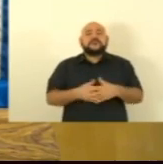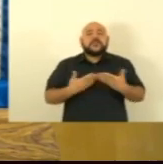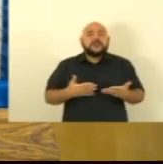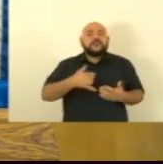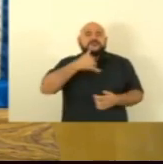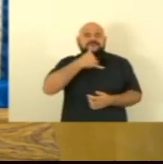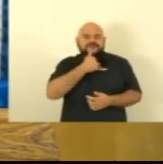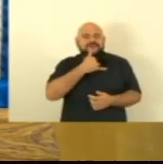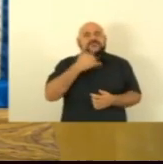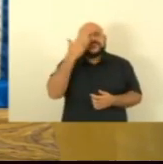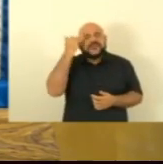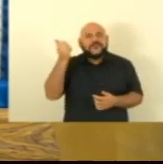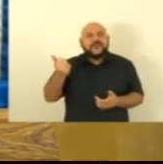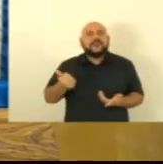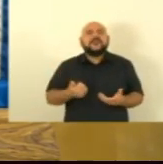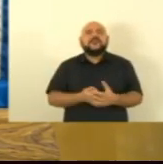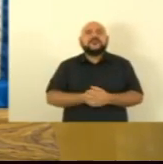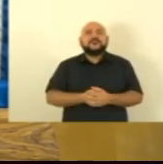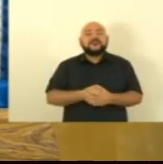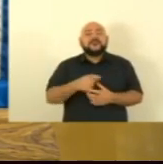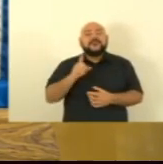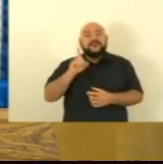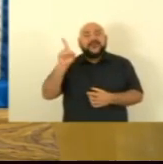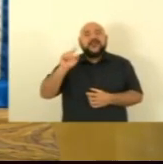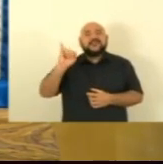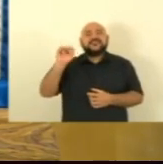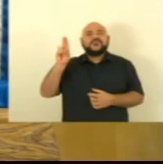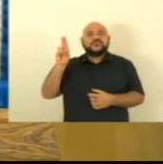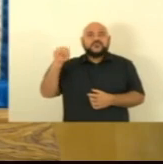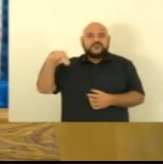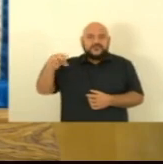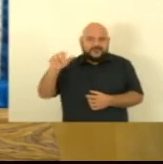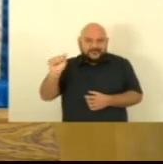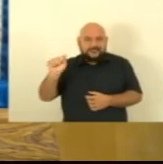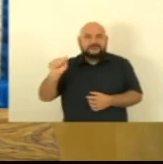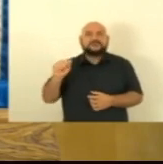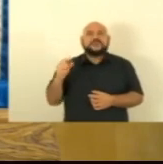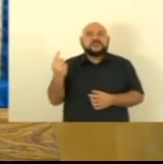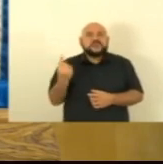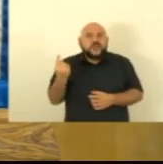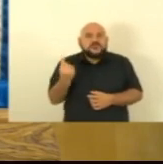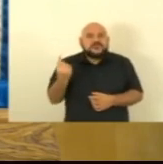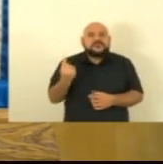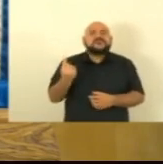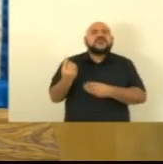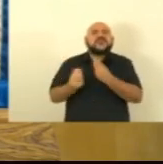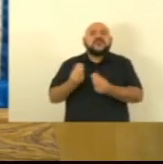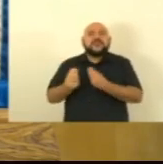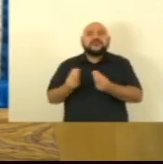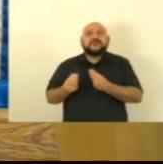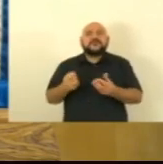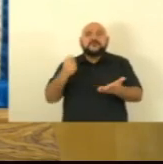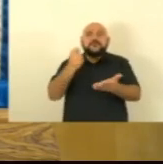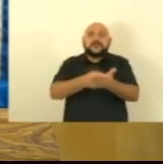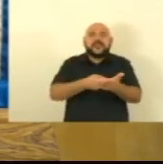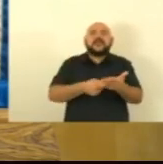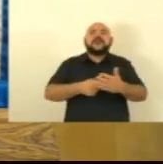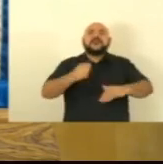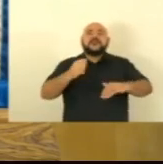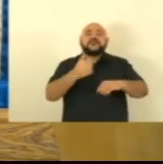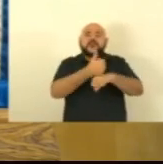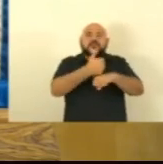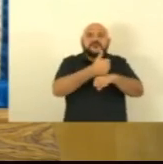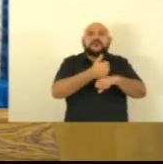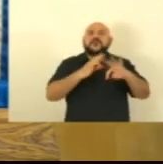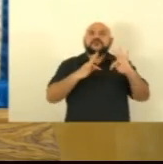nós sabermos que o município de Una somente não tem condições de bancar o custo da Santa Casa, uma